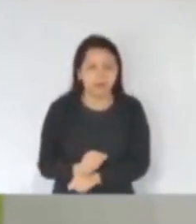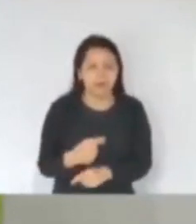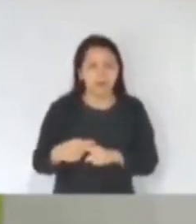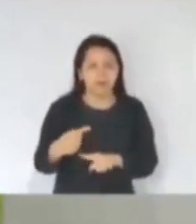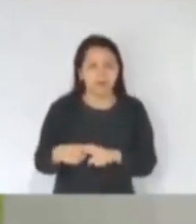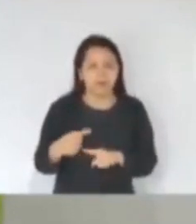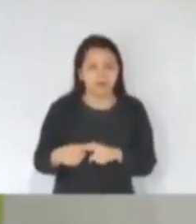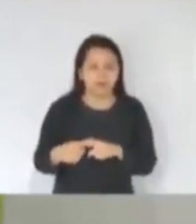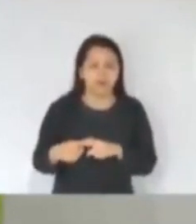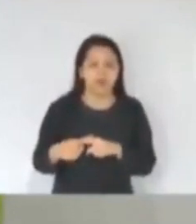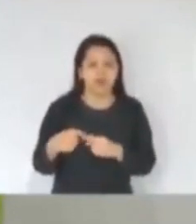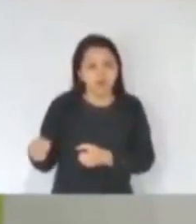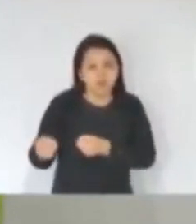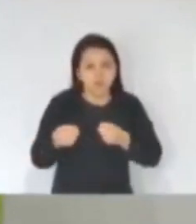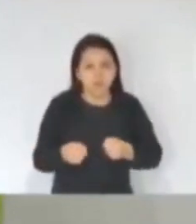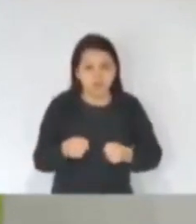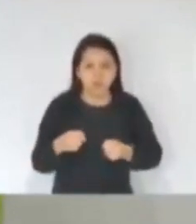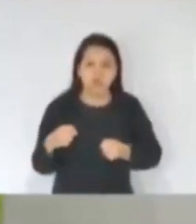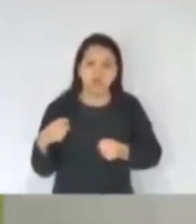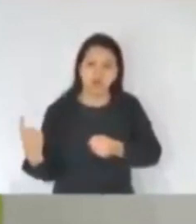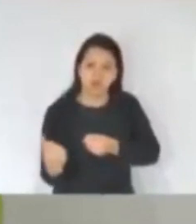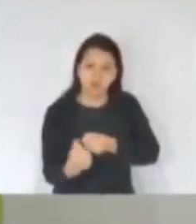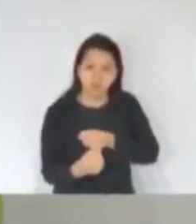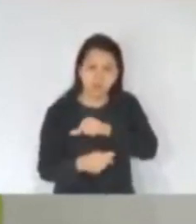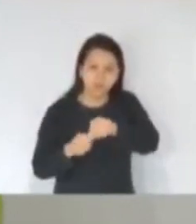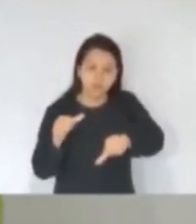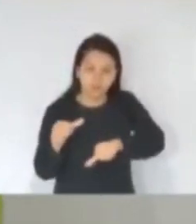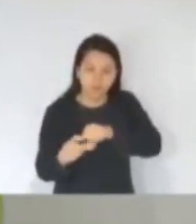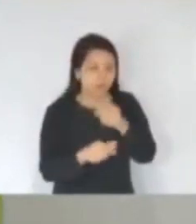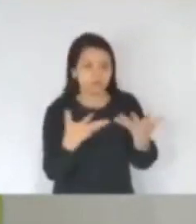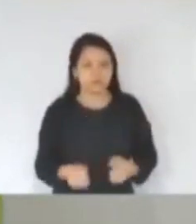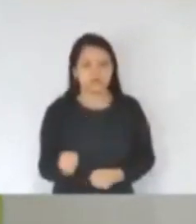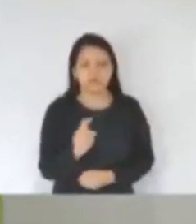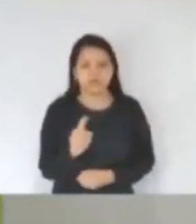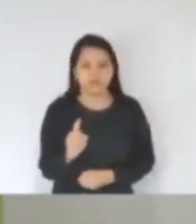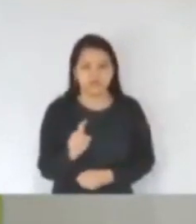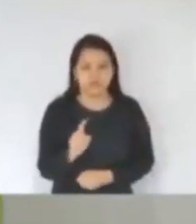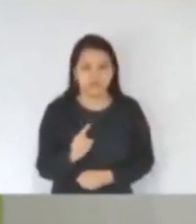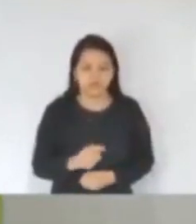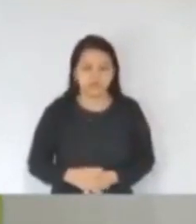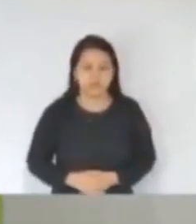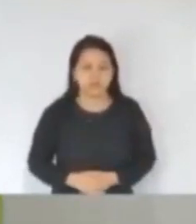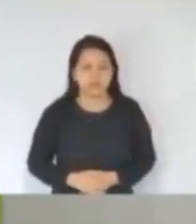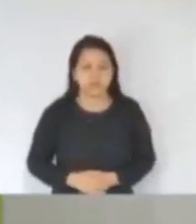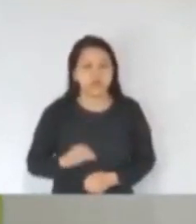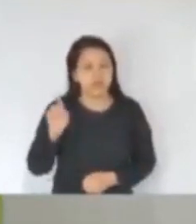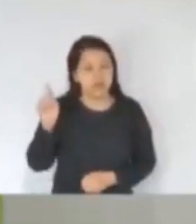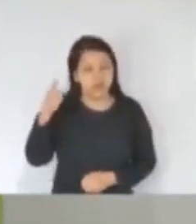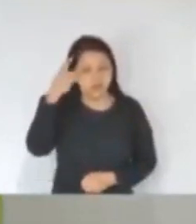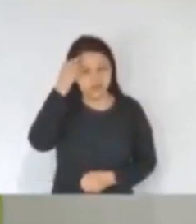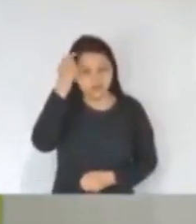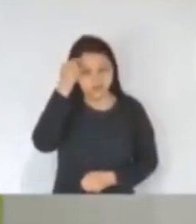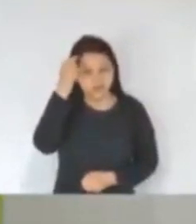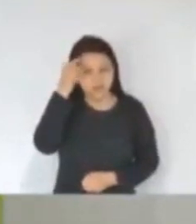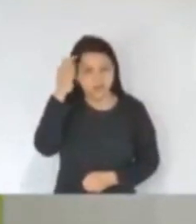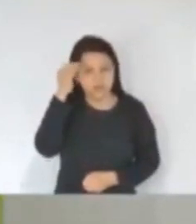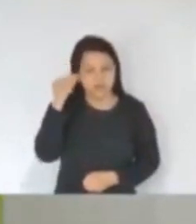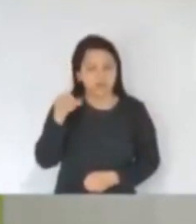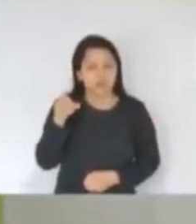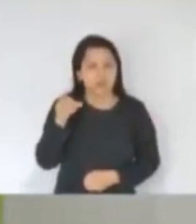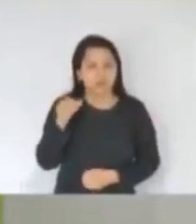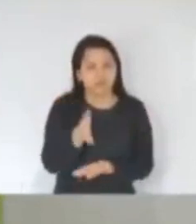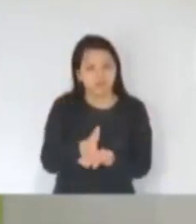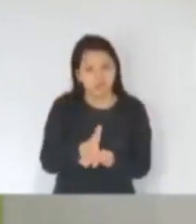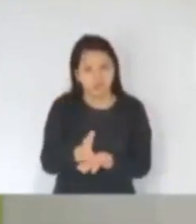poder, que é o conceito básico da democracia. E o mais impressionante é que isso acontece lá na Universidade Fronteira Sul, que é lá para